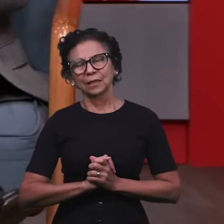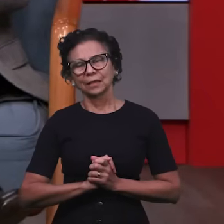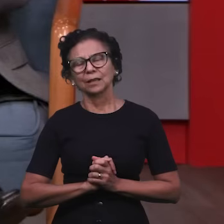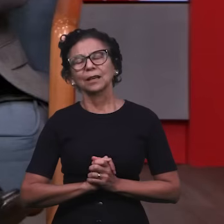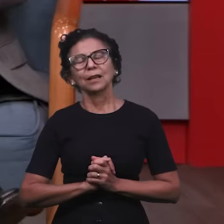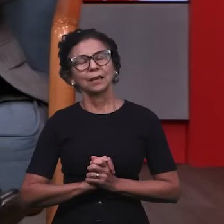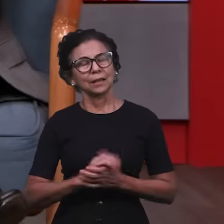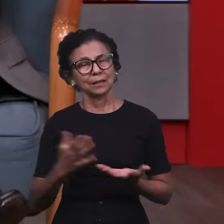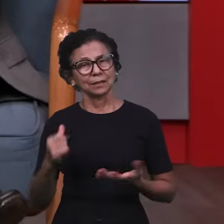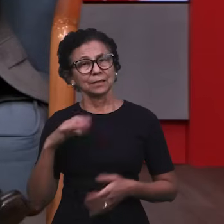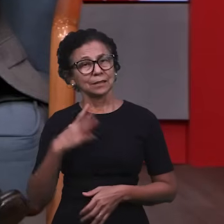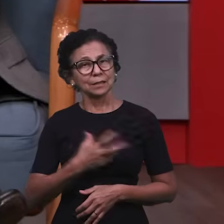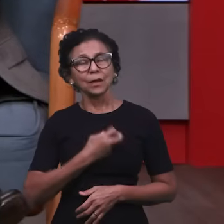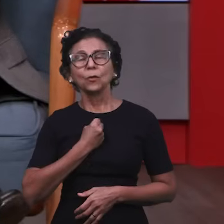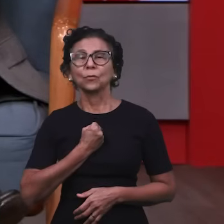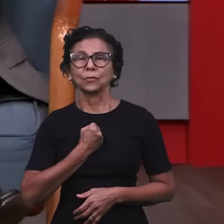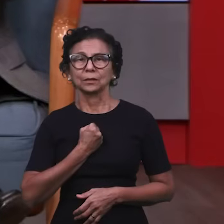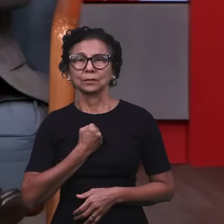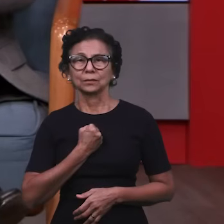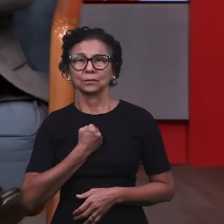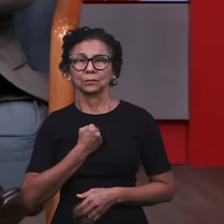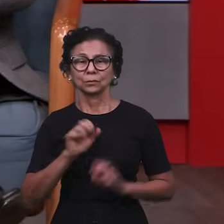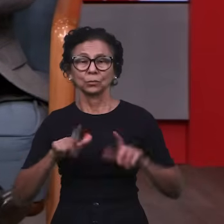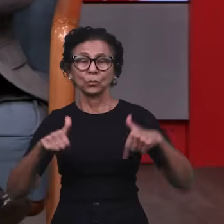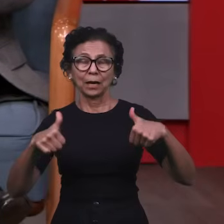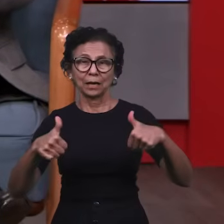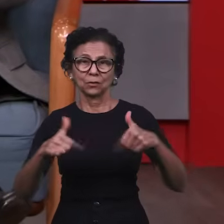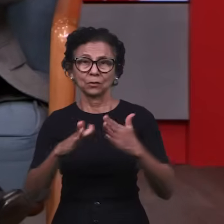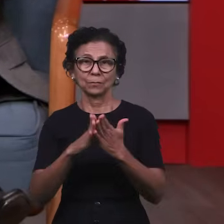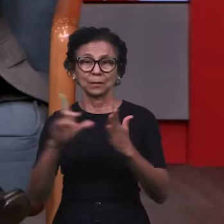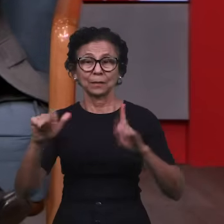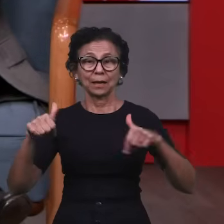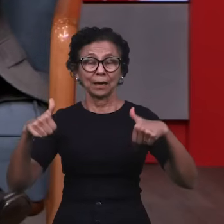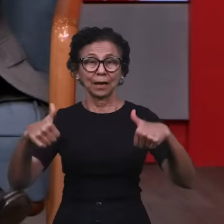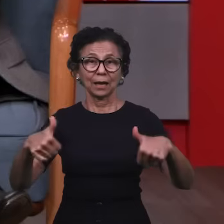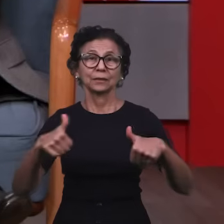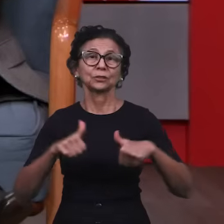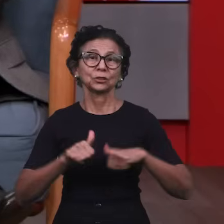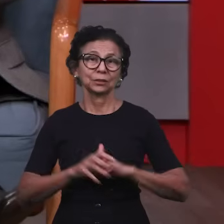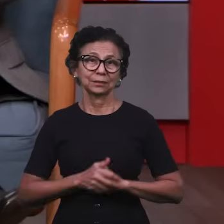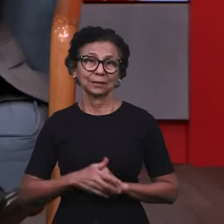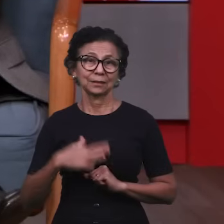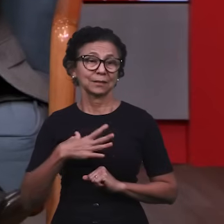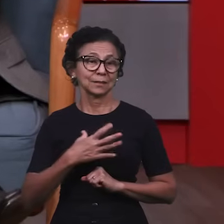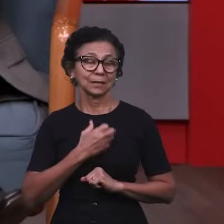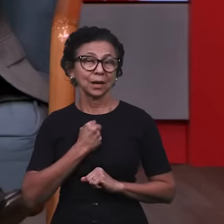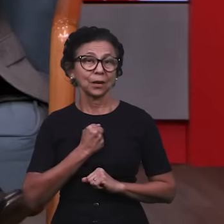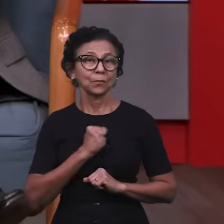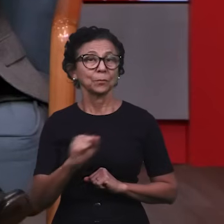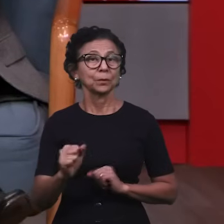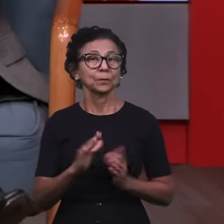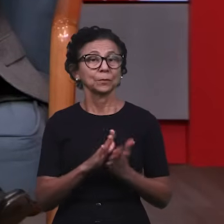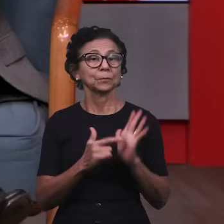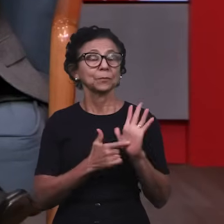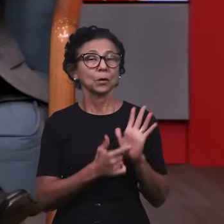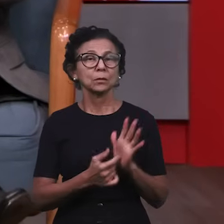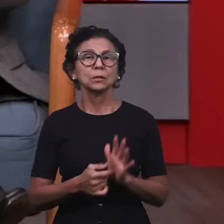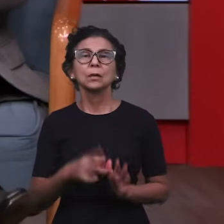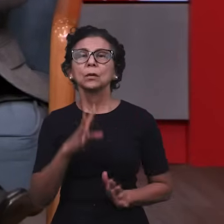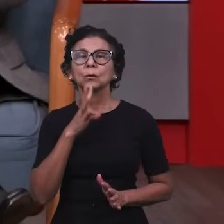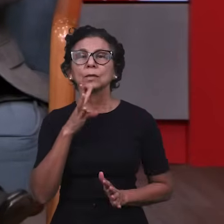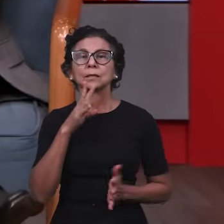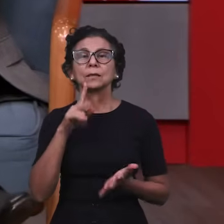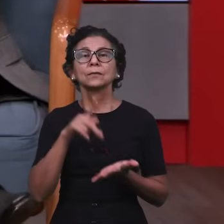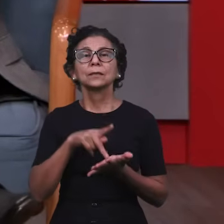O homem é salvo pela operação da palavra. E conhecereis a verdade, e a verdade vos